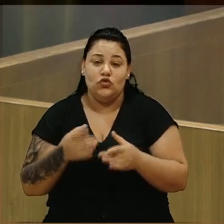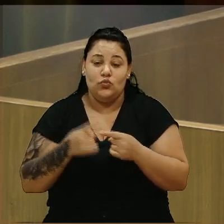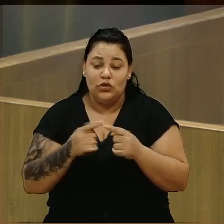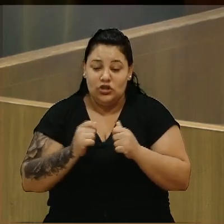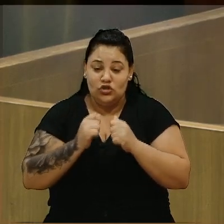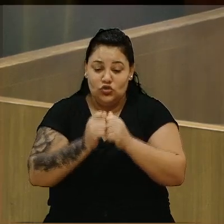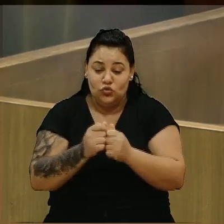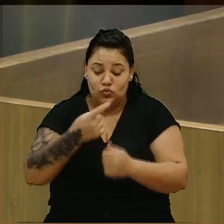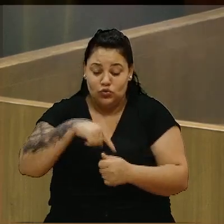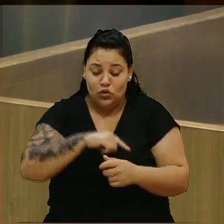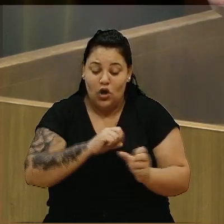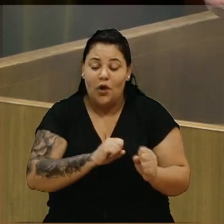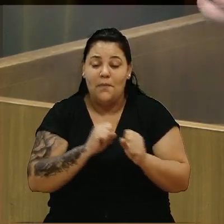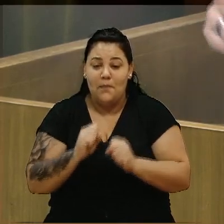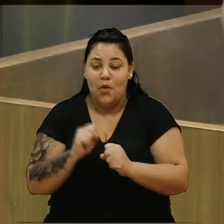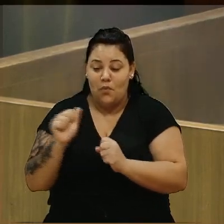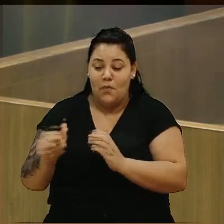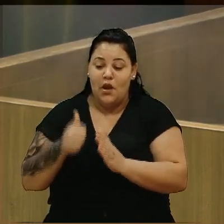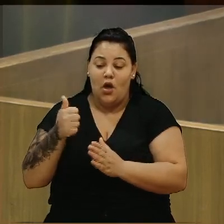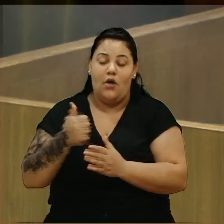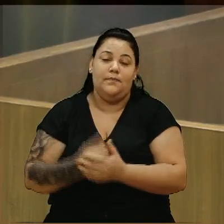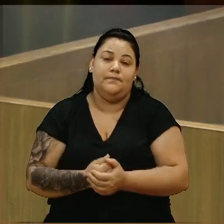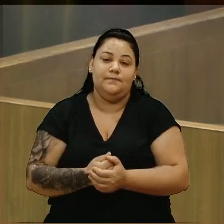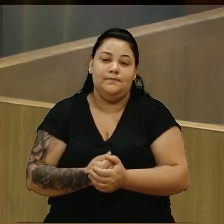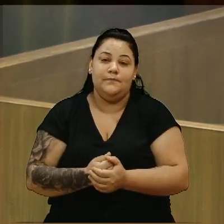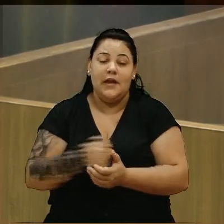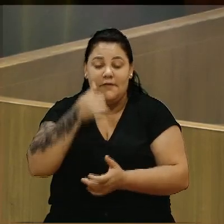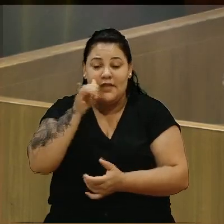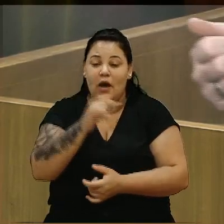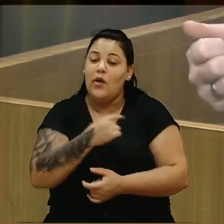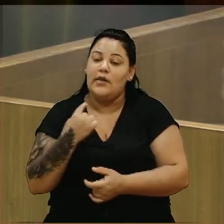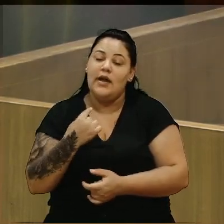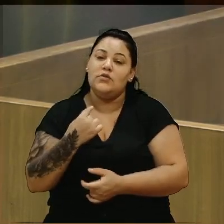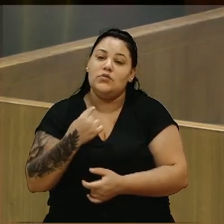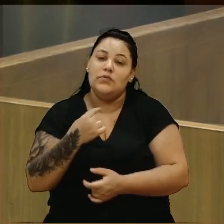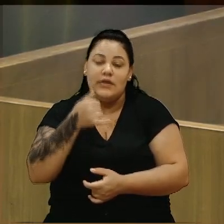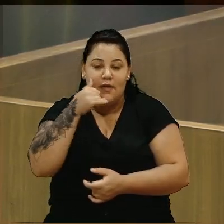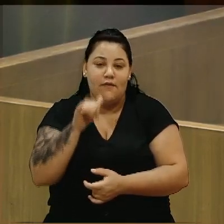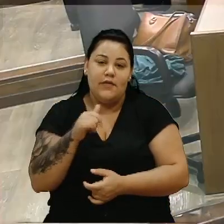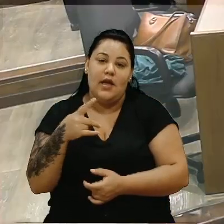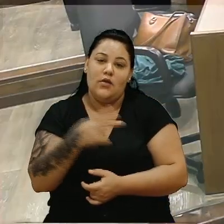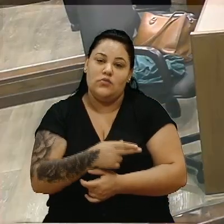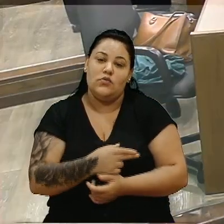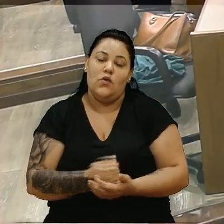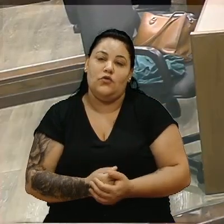podemos muito mais. Não ao retrocesso, não aos cortes. Muito obrigada.